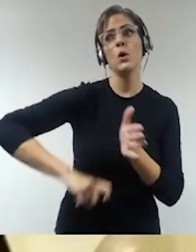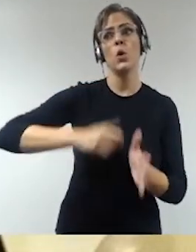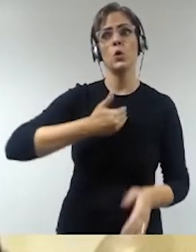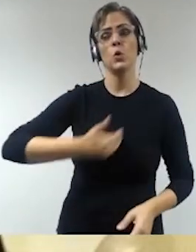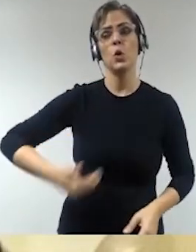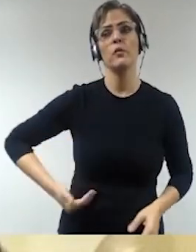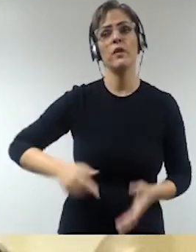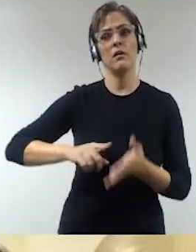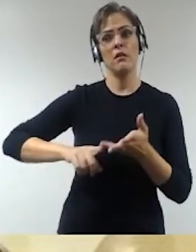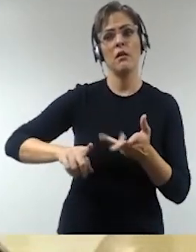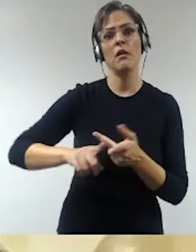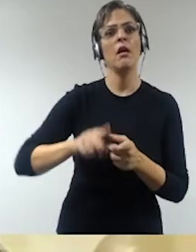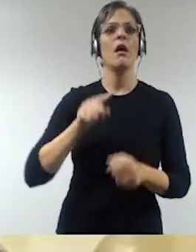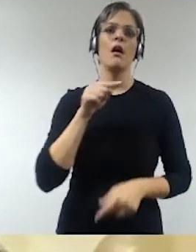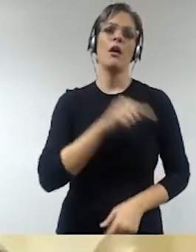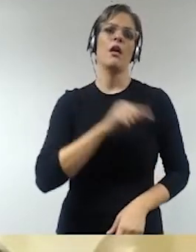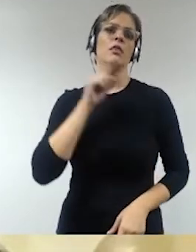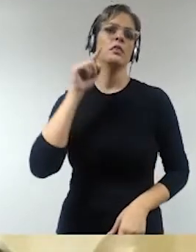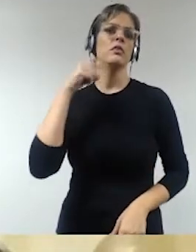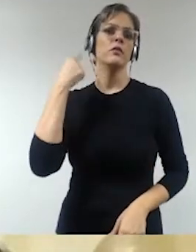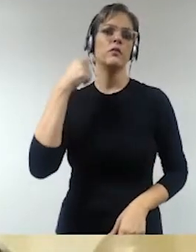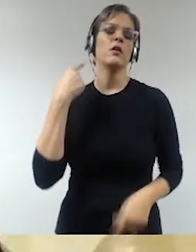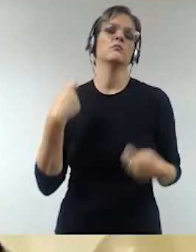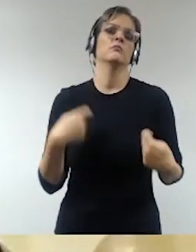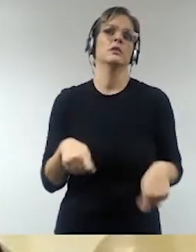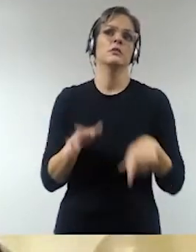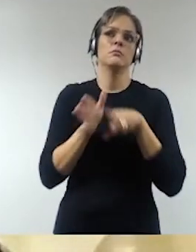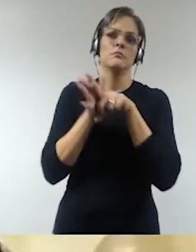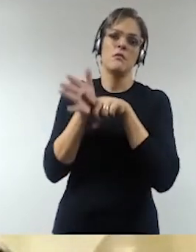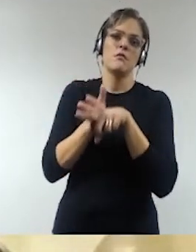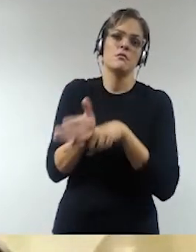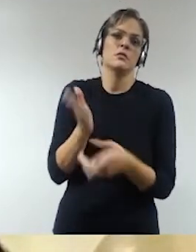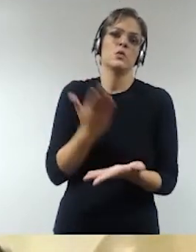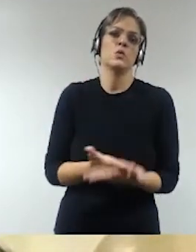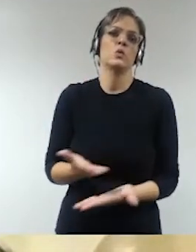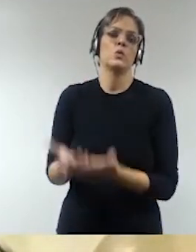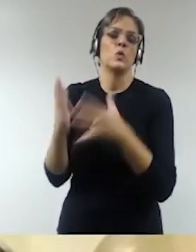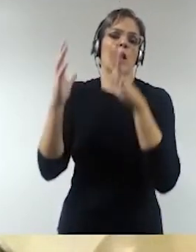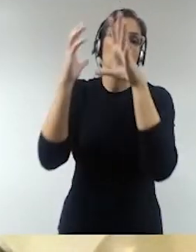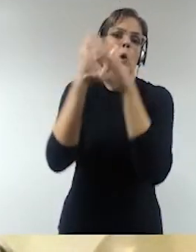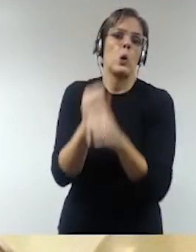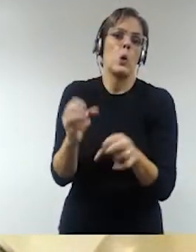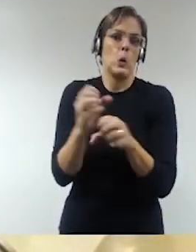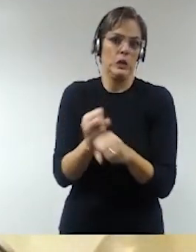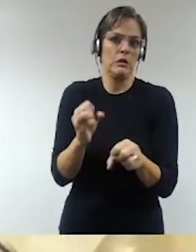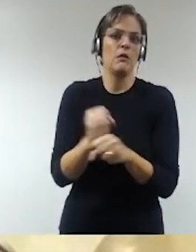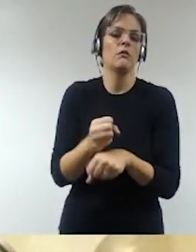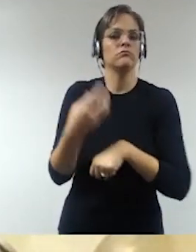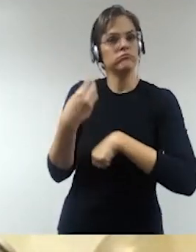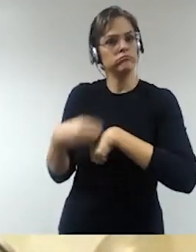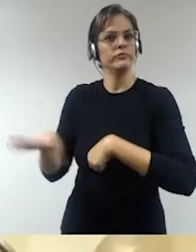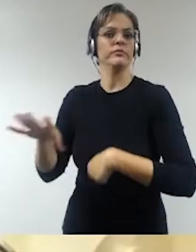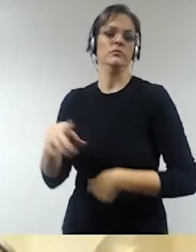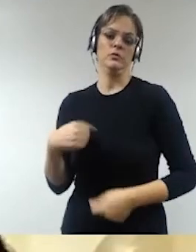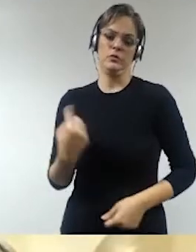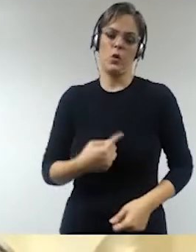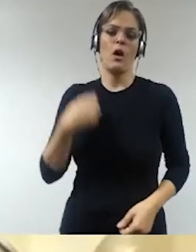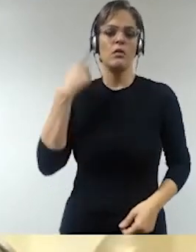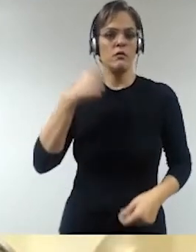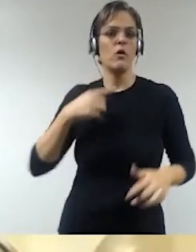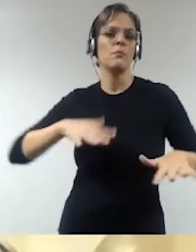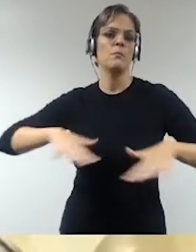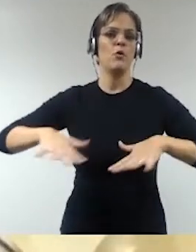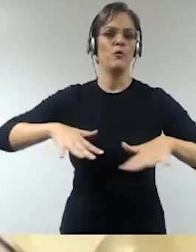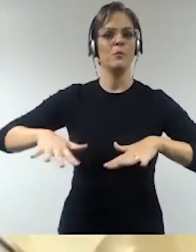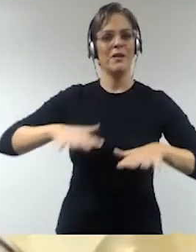Esses estudos técnicos são trazidos pelo advogado, né, para que somos nós que movimentamos a justiça, e o